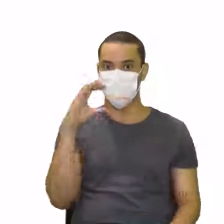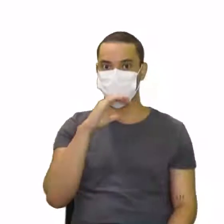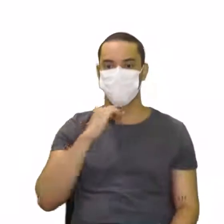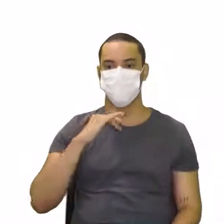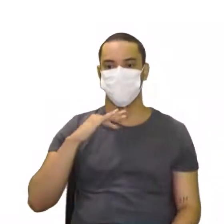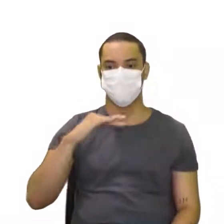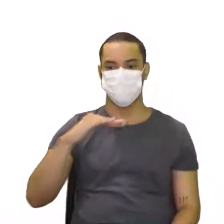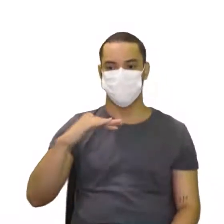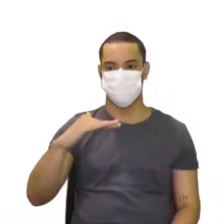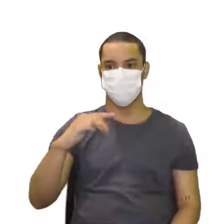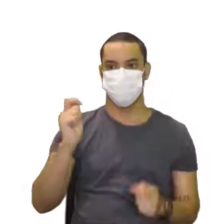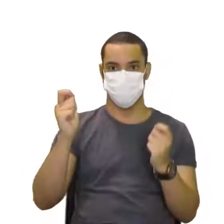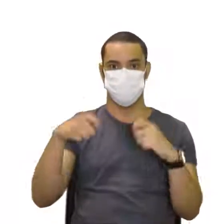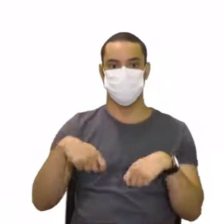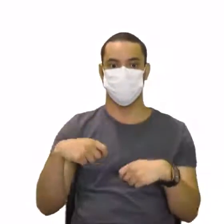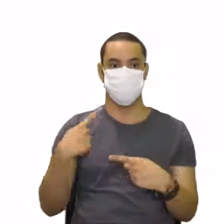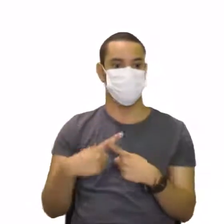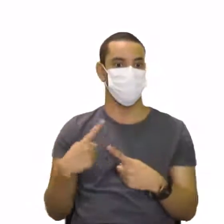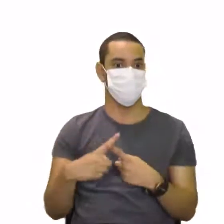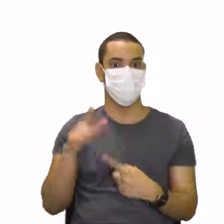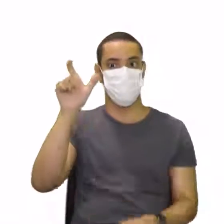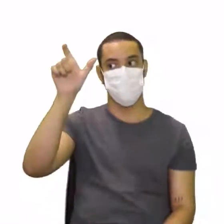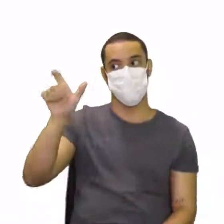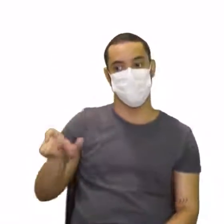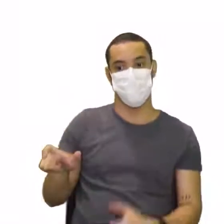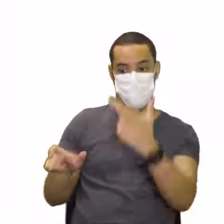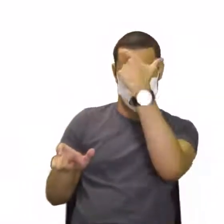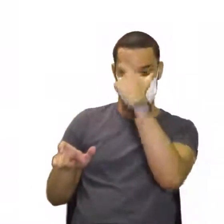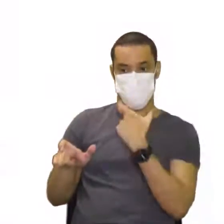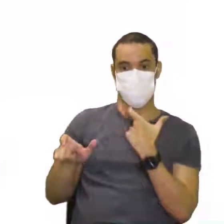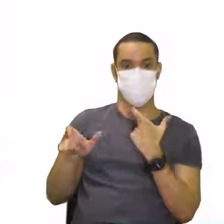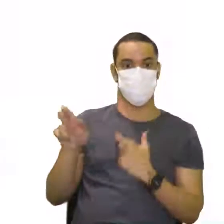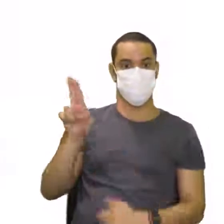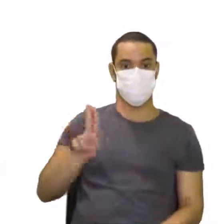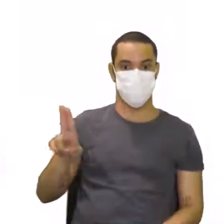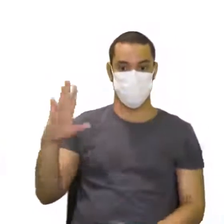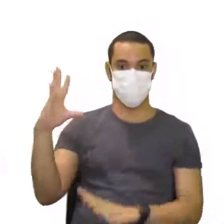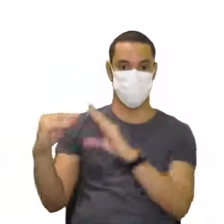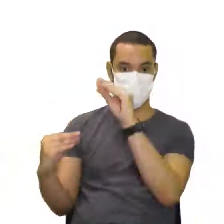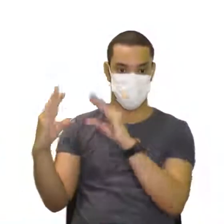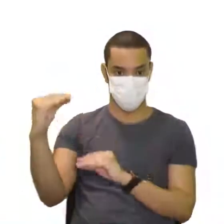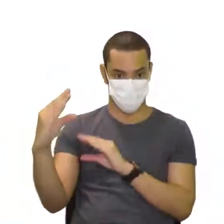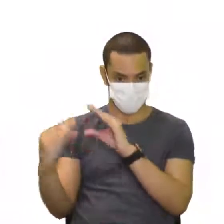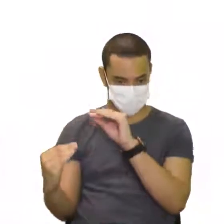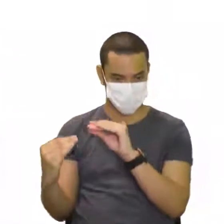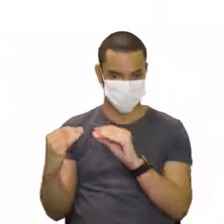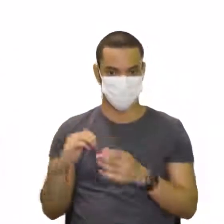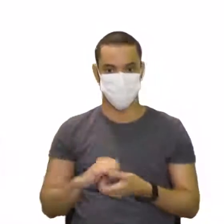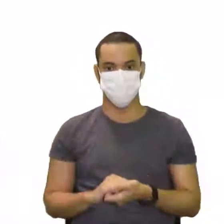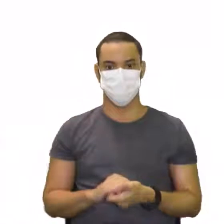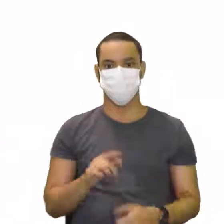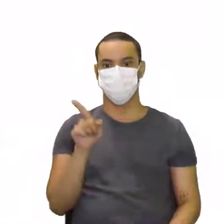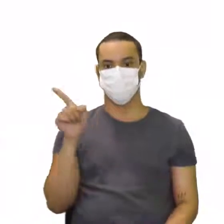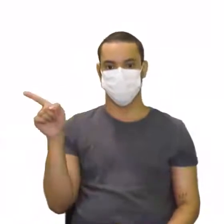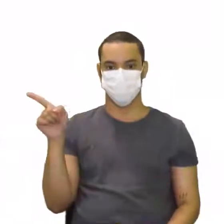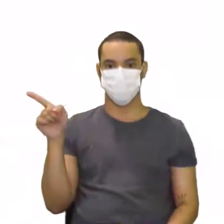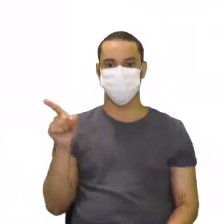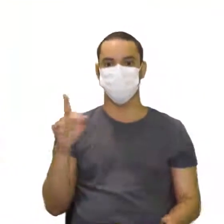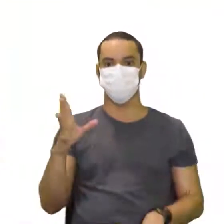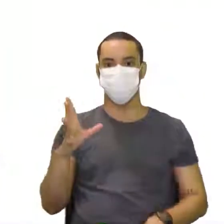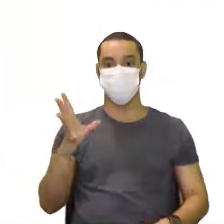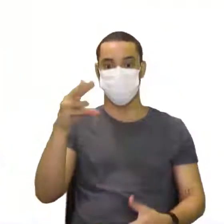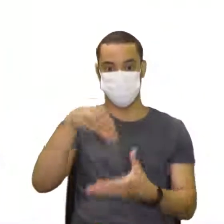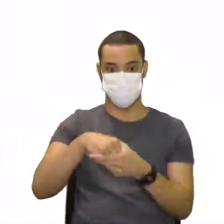pessoal? Tem que ser de pequena intensidade, porque é um ser humano que está utilizando, tá? Aqui a gente tem aqui o microfone dos